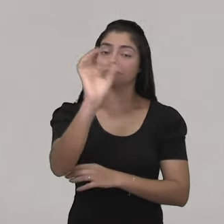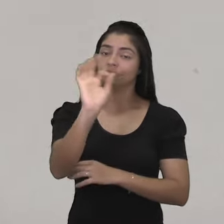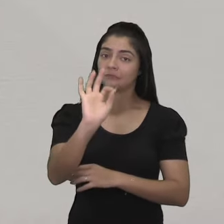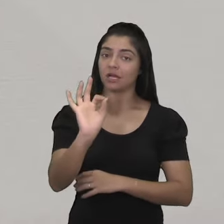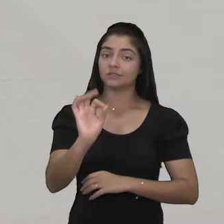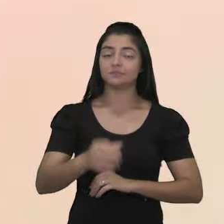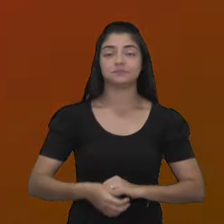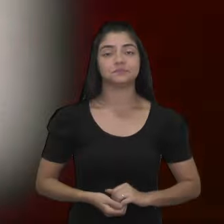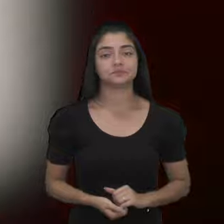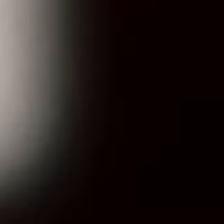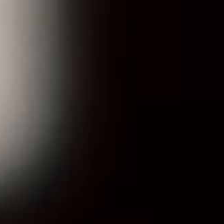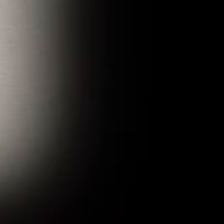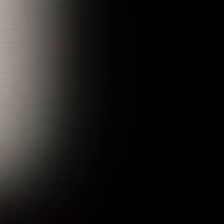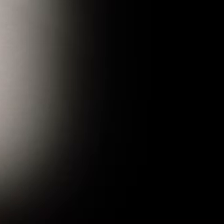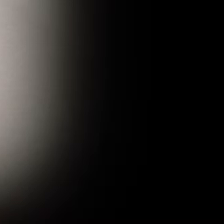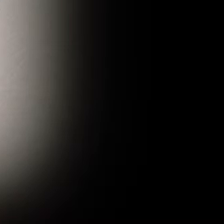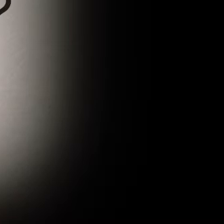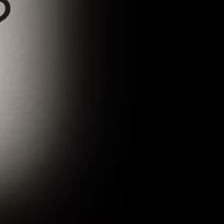menos mutilante.